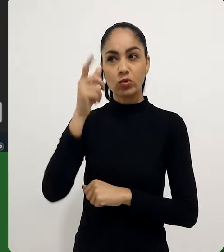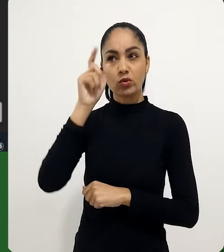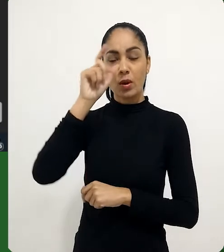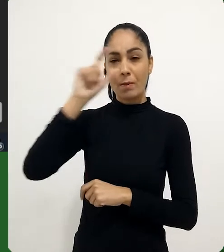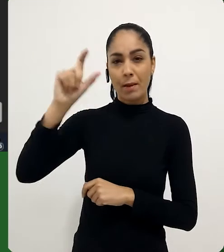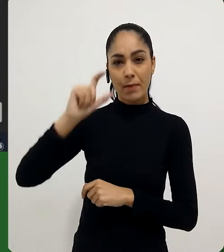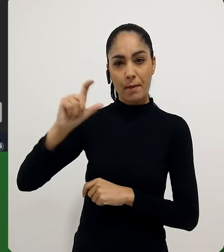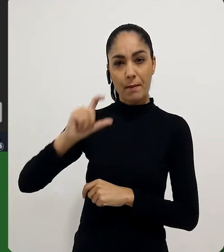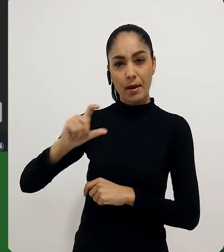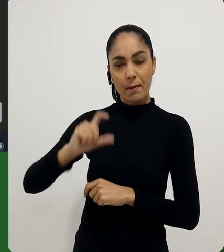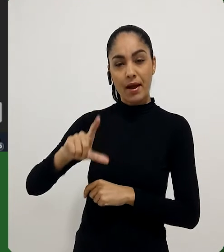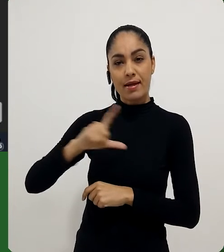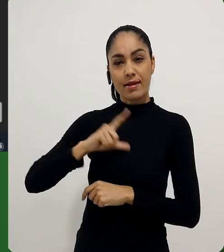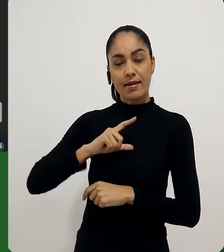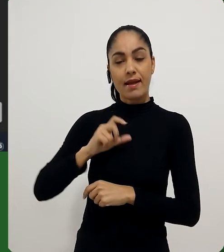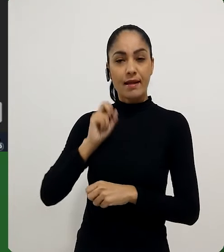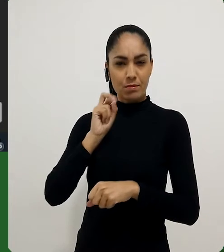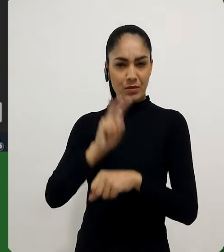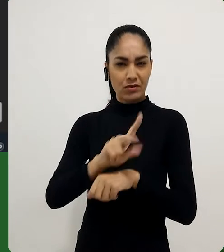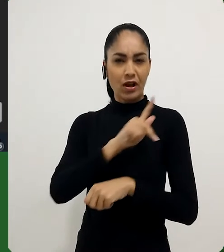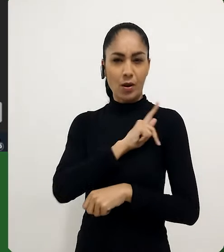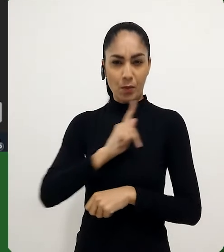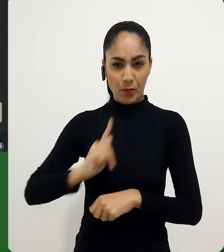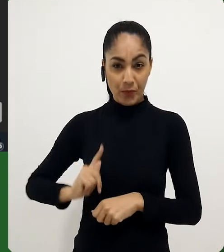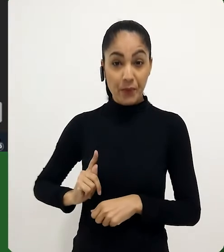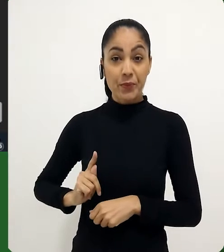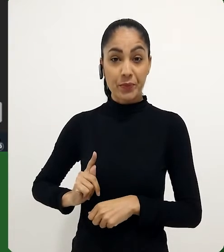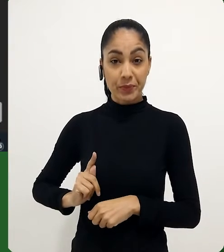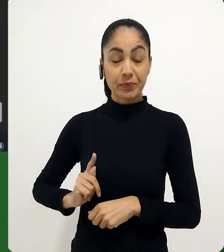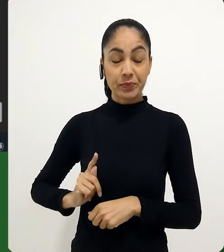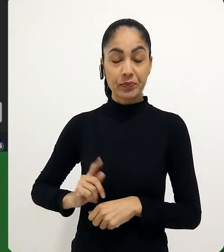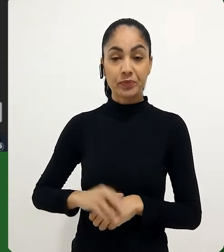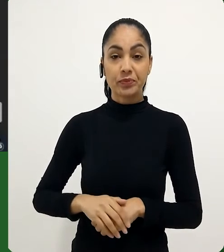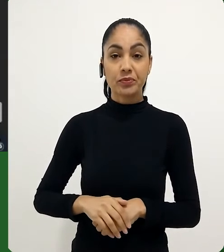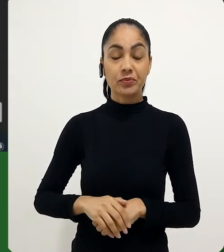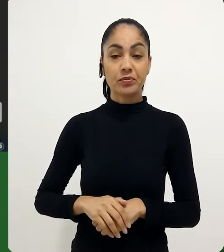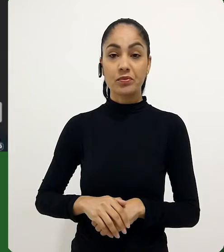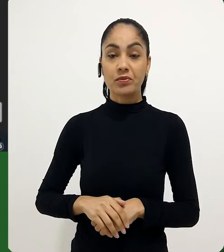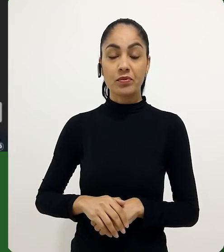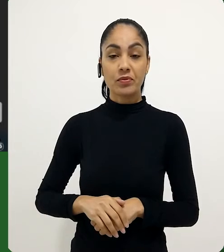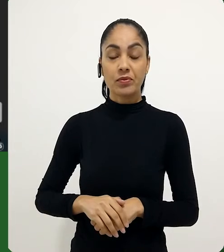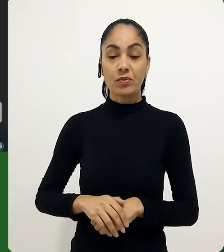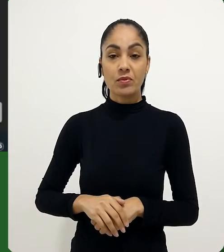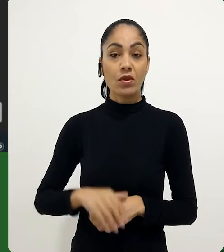Esses pronomes de tratamento para esses cargos públicos